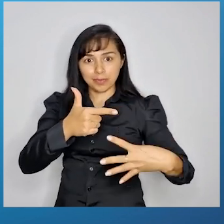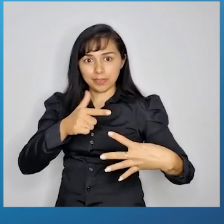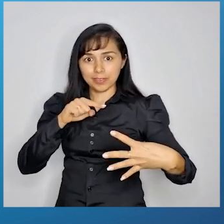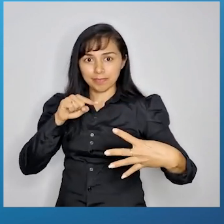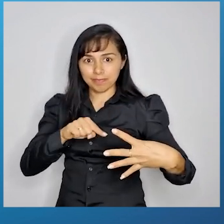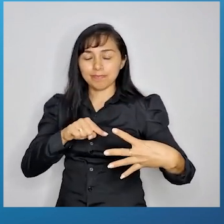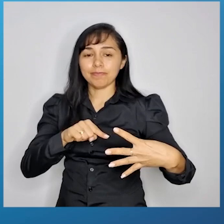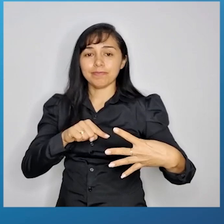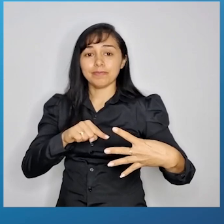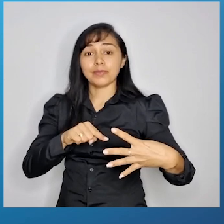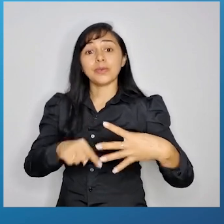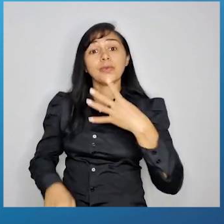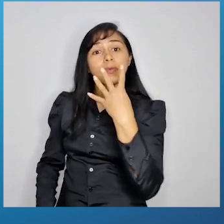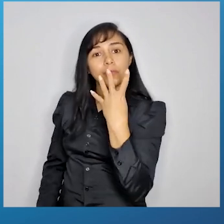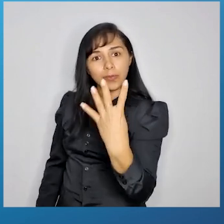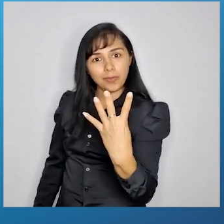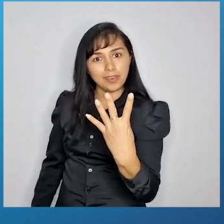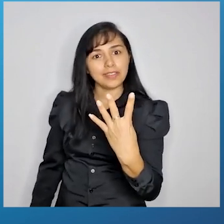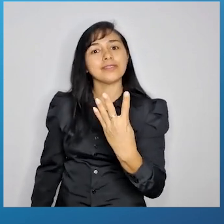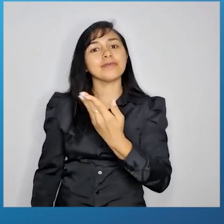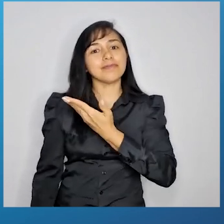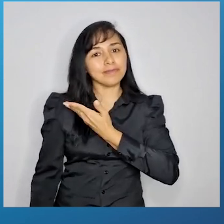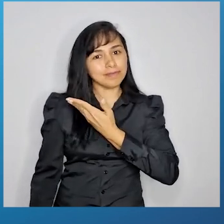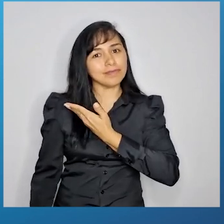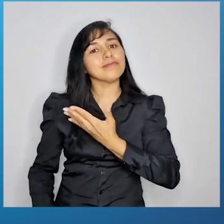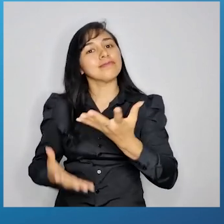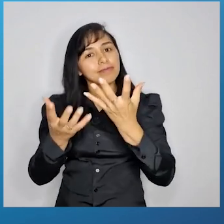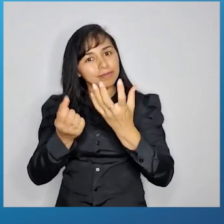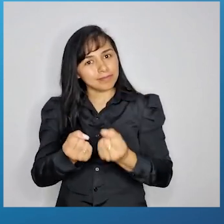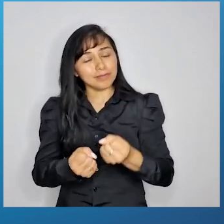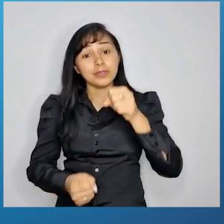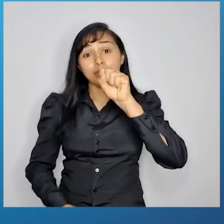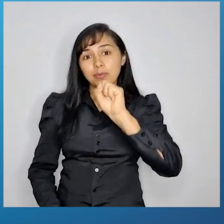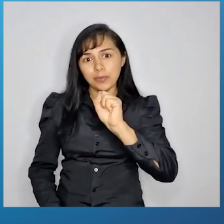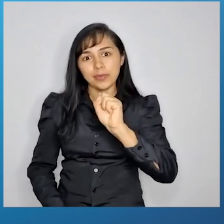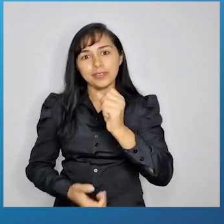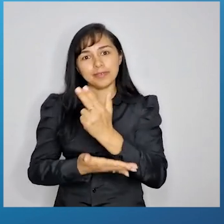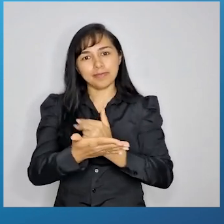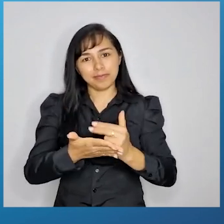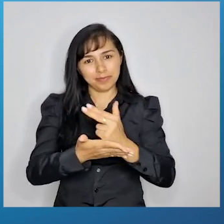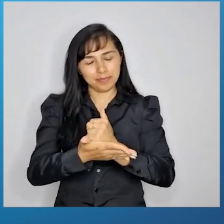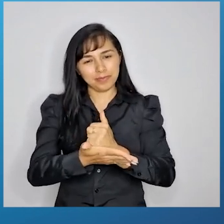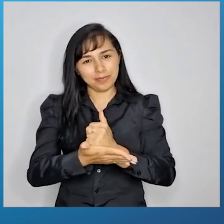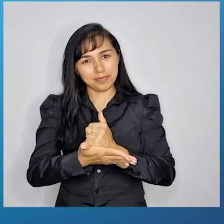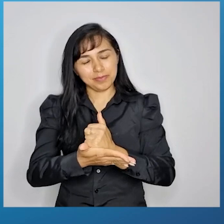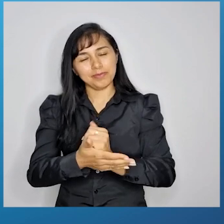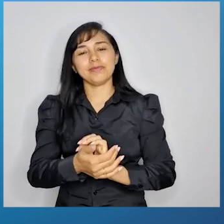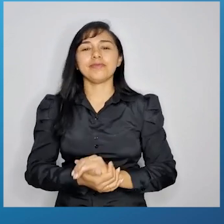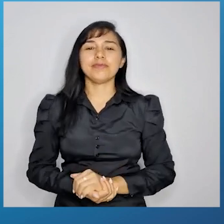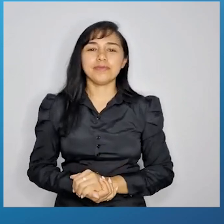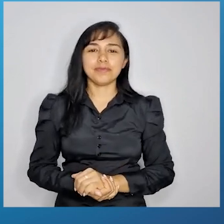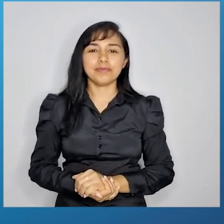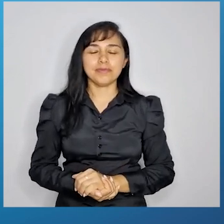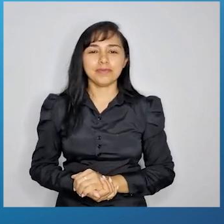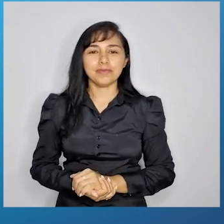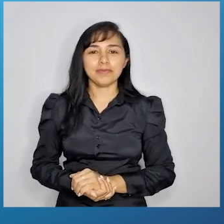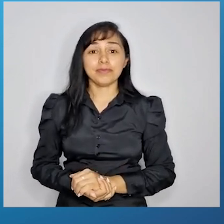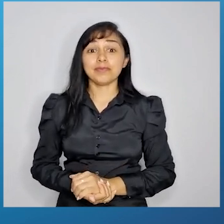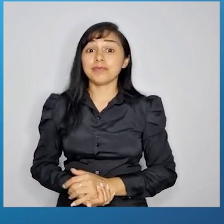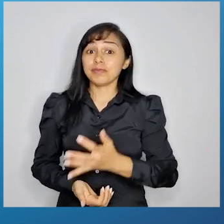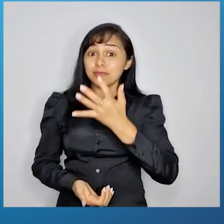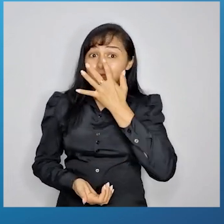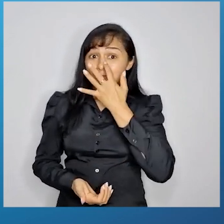figurinhas para 4 amigos. Então, essa é a quantidade de amigos que recebeu as 8